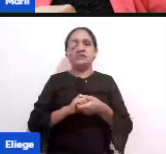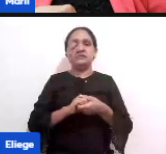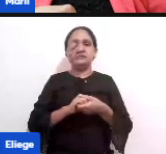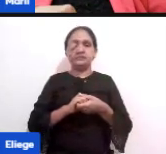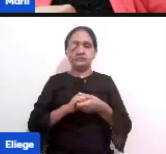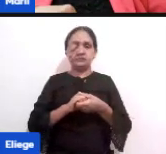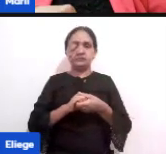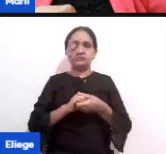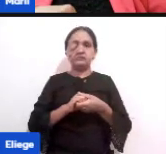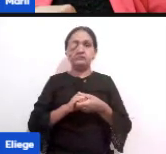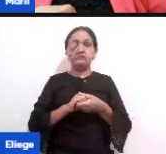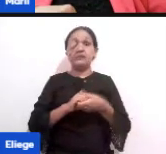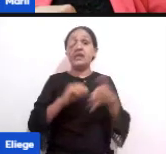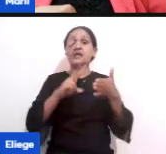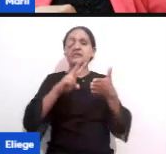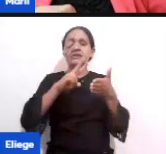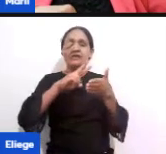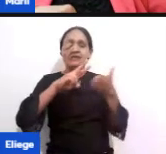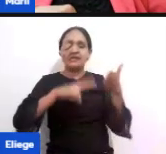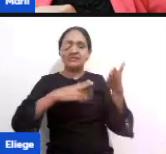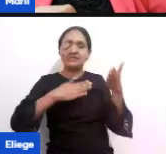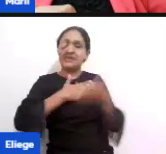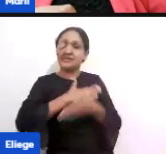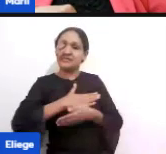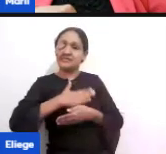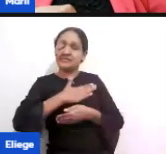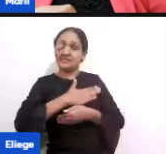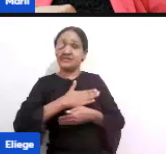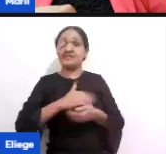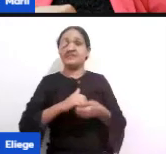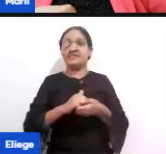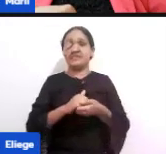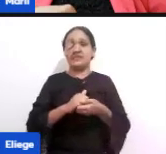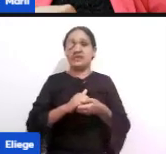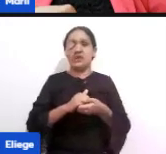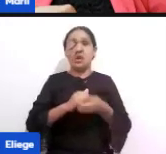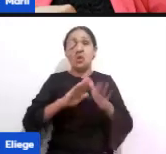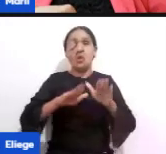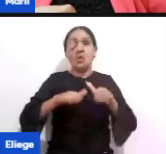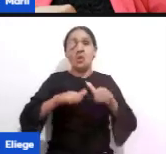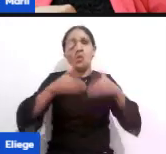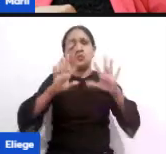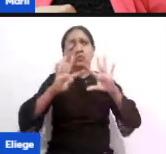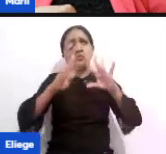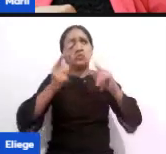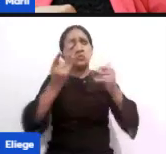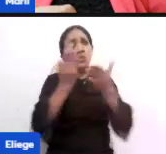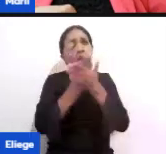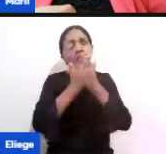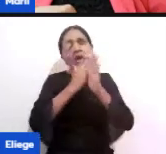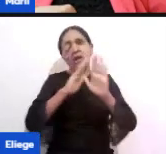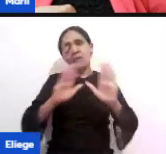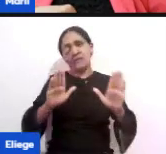A nossa leitura de Leite, quando tudo isso passar.